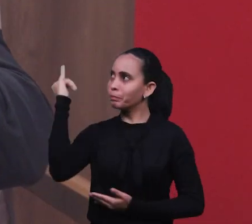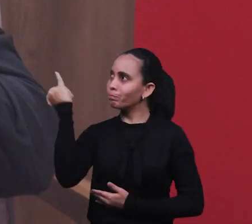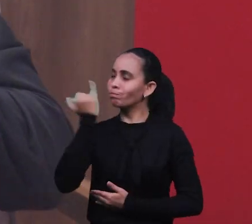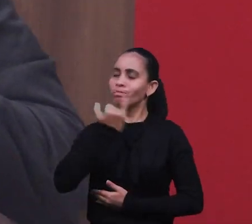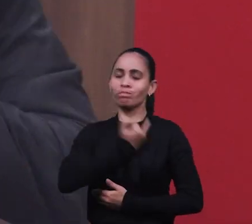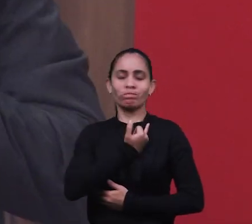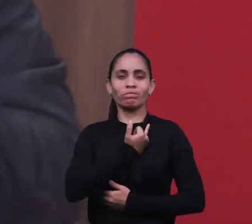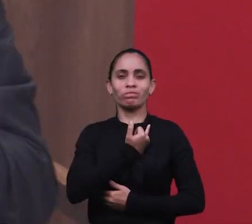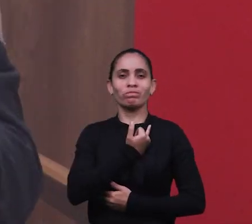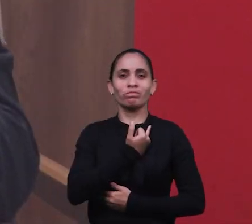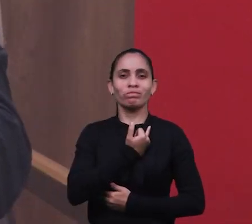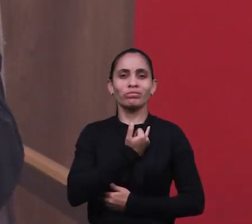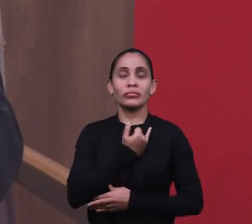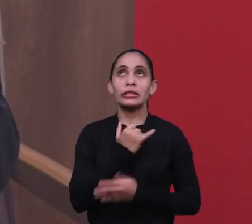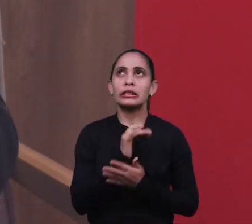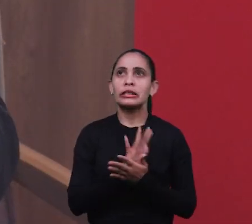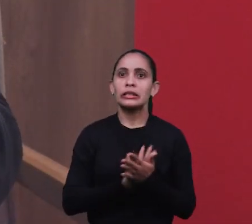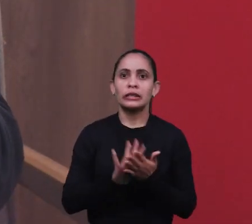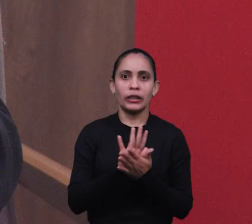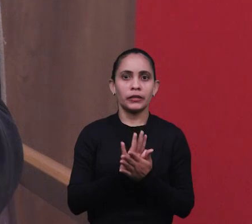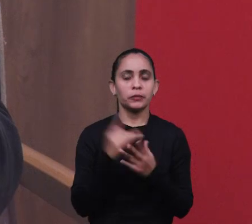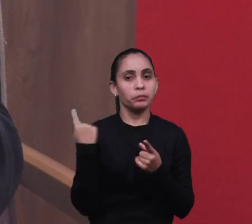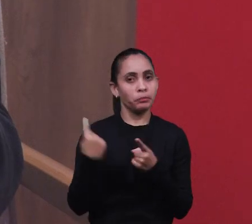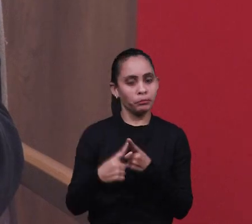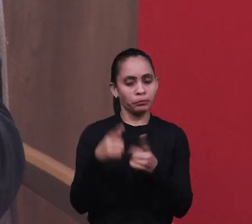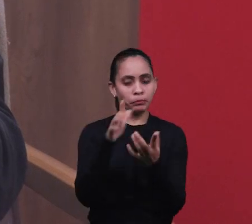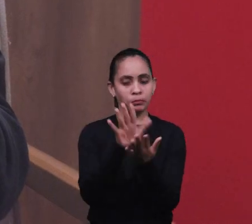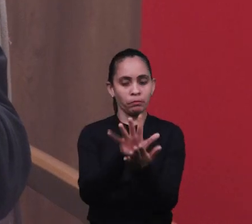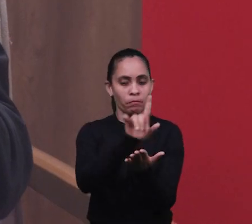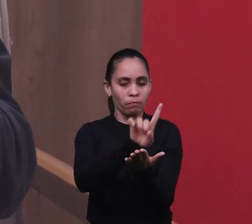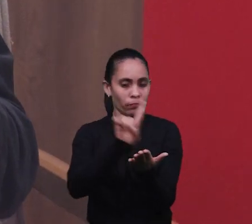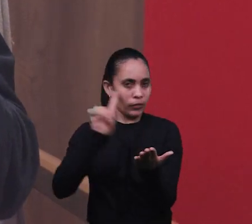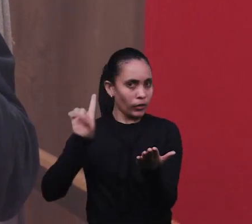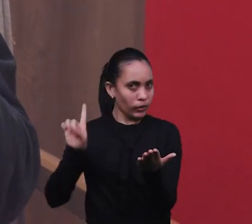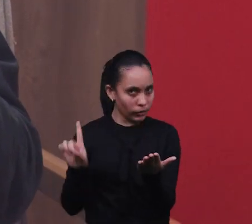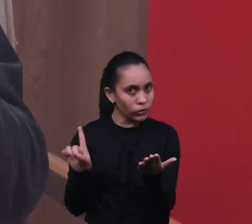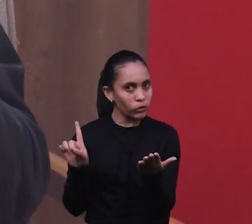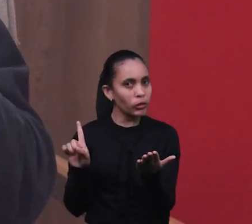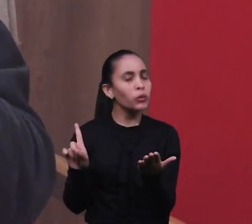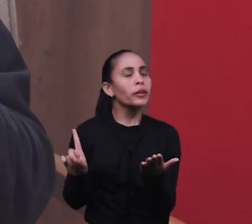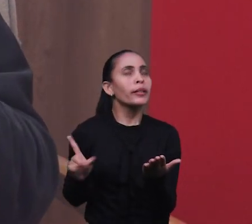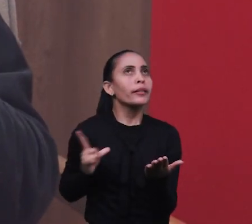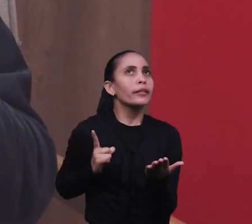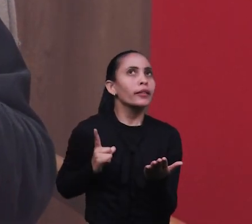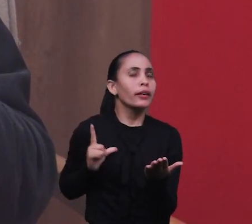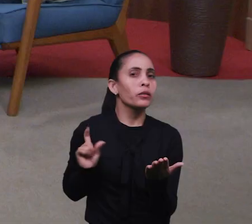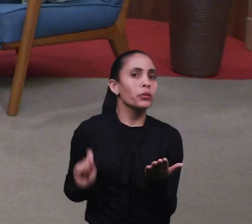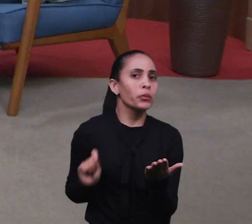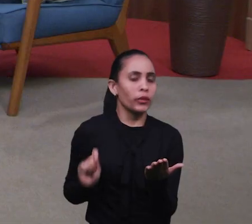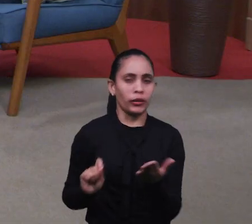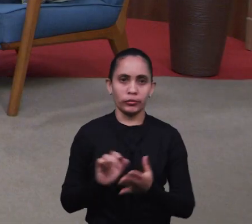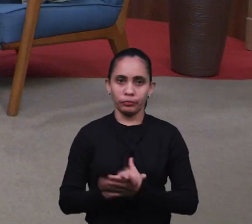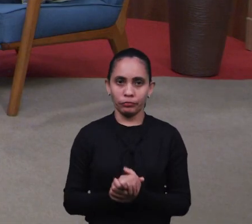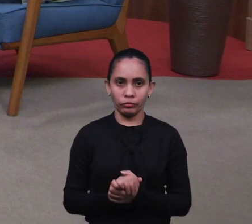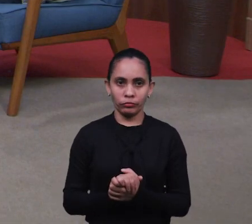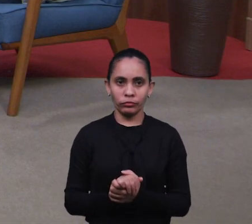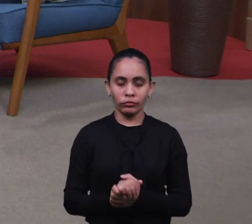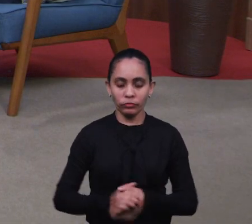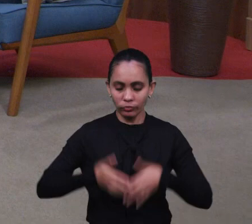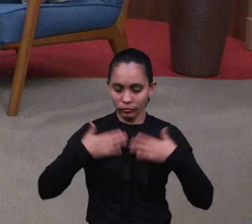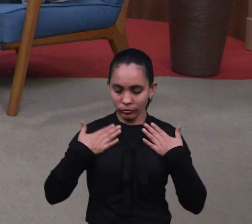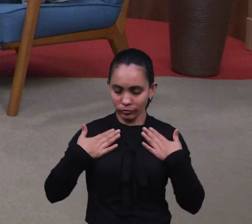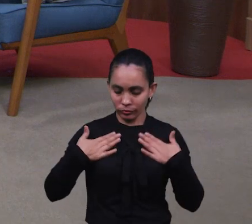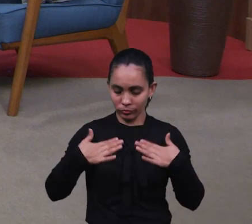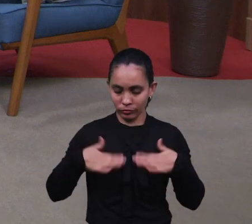quê? Porque a palavra de Deus, Daniel, tem para o homem